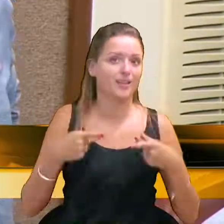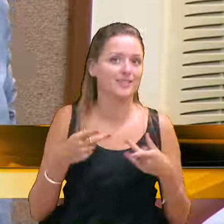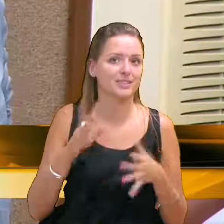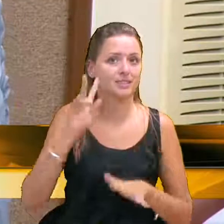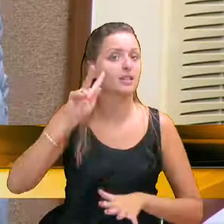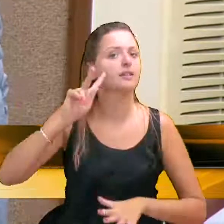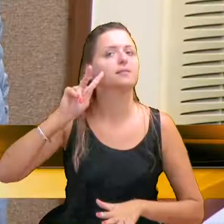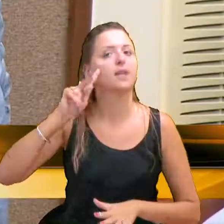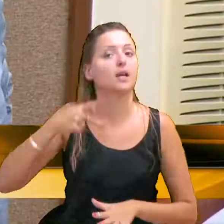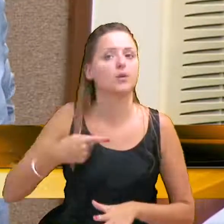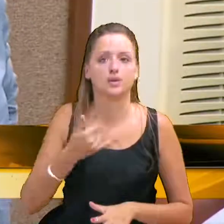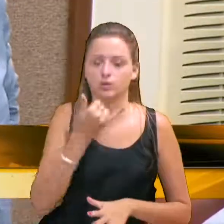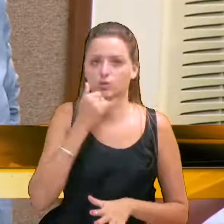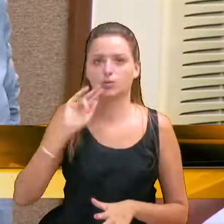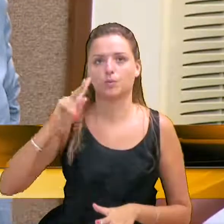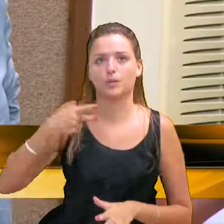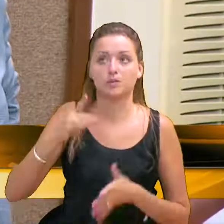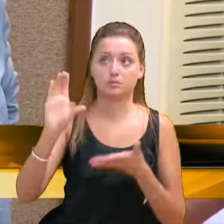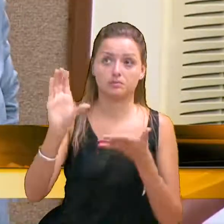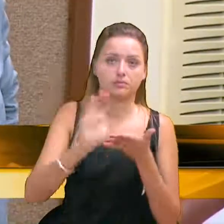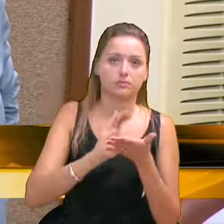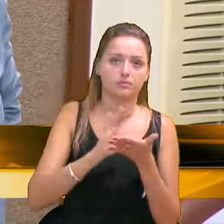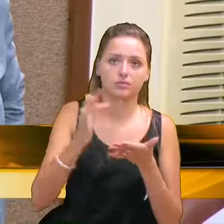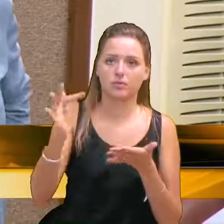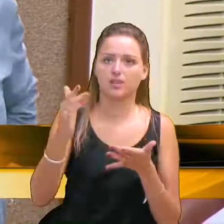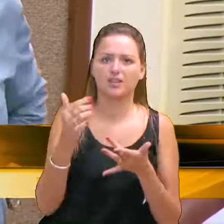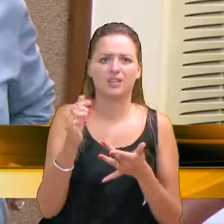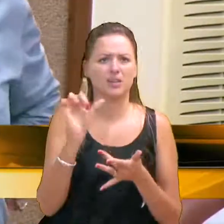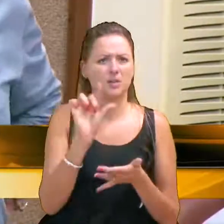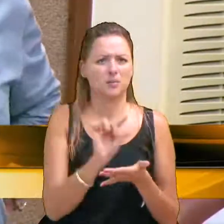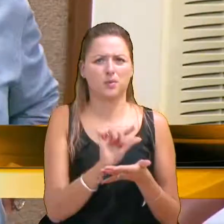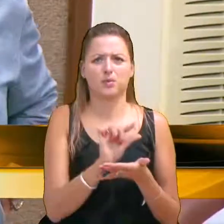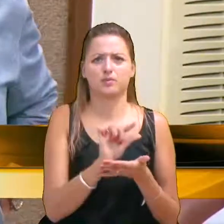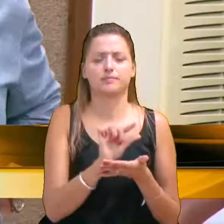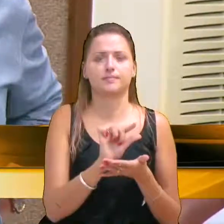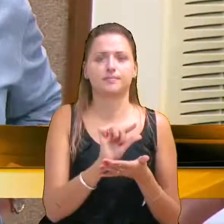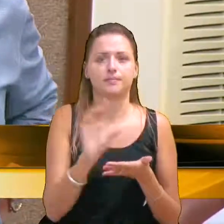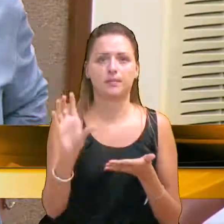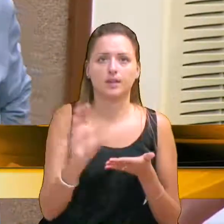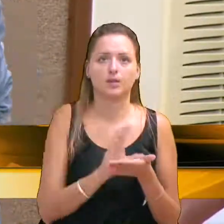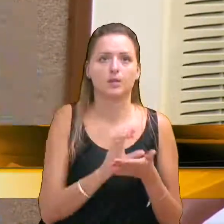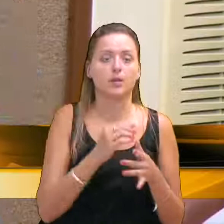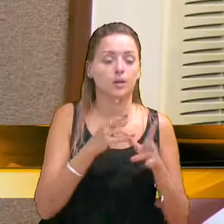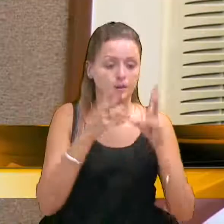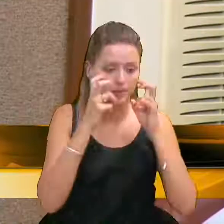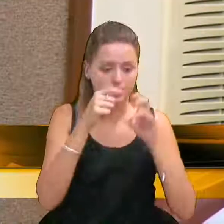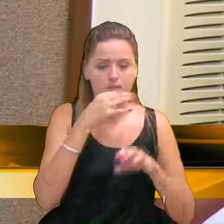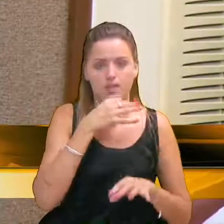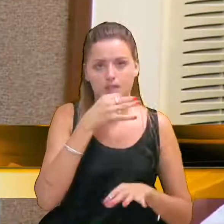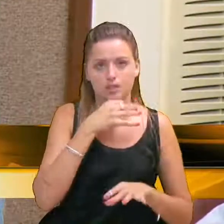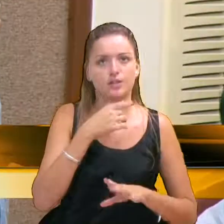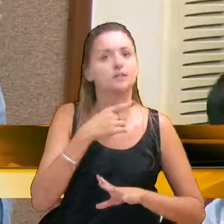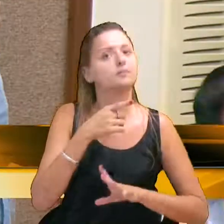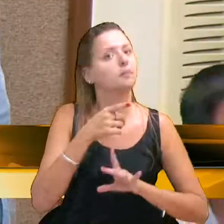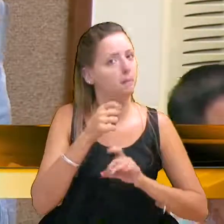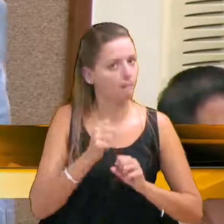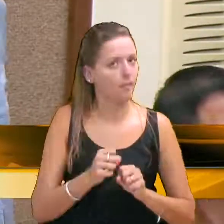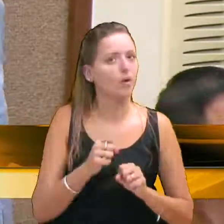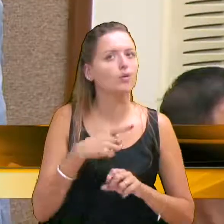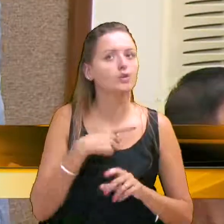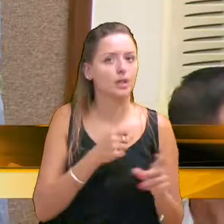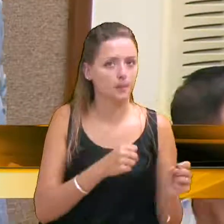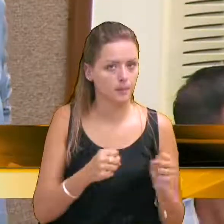retorno está vindo muito pouco e que a gente percebe que Caxias poderia ter conseguido muito